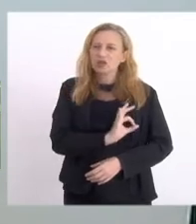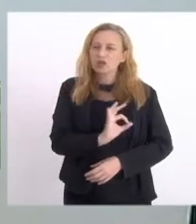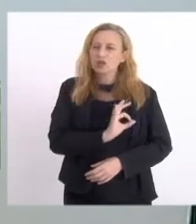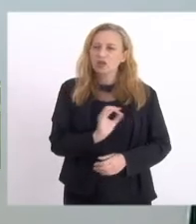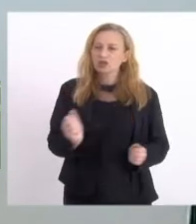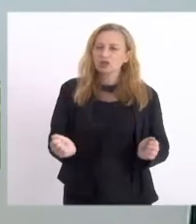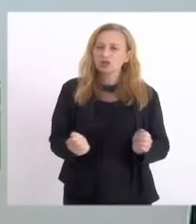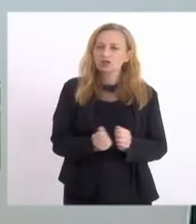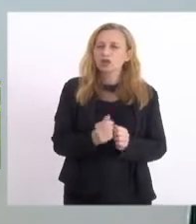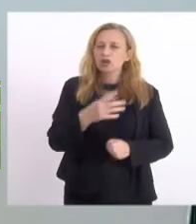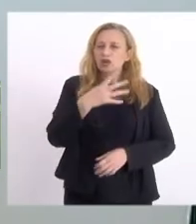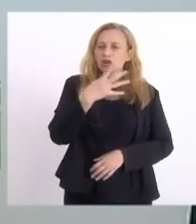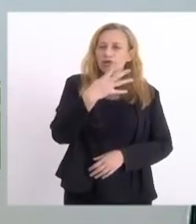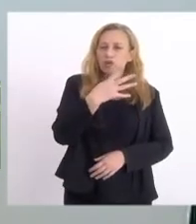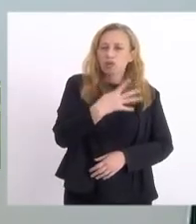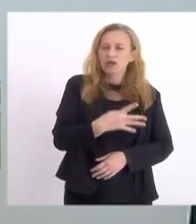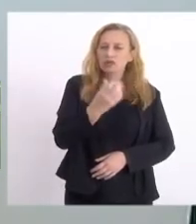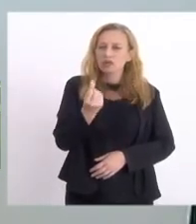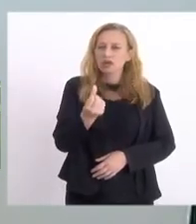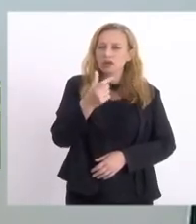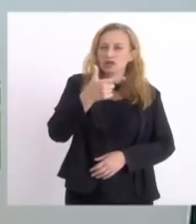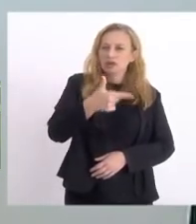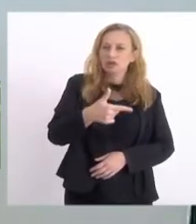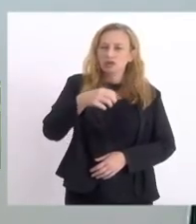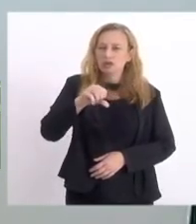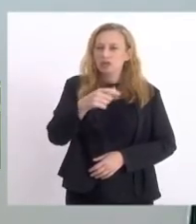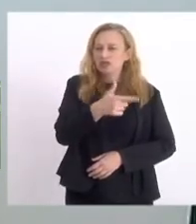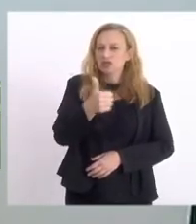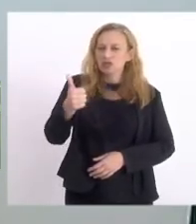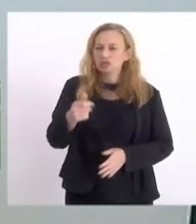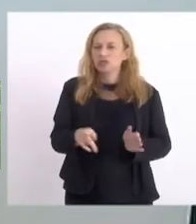projeto 4629/21.